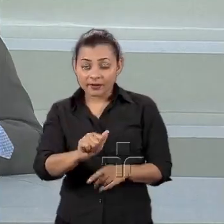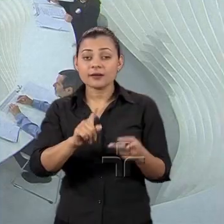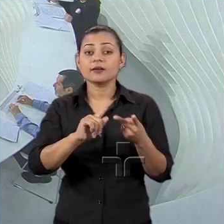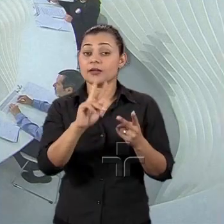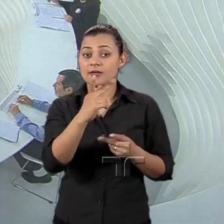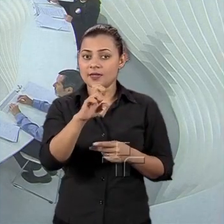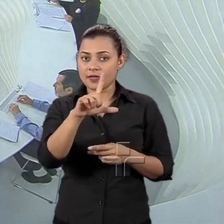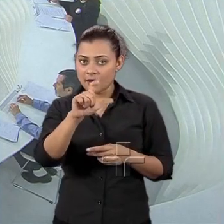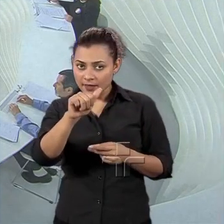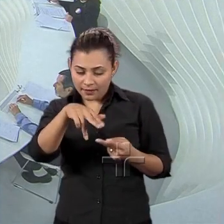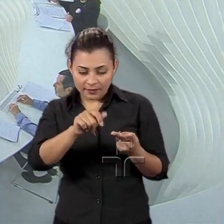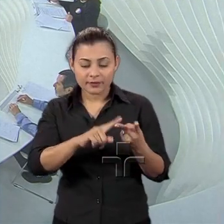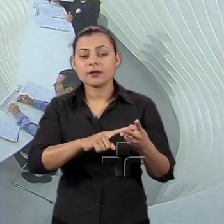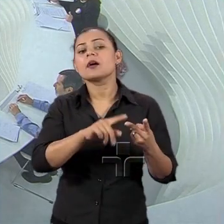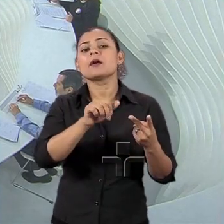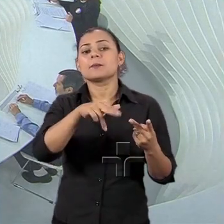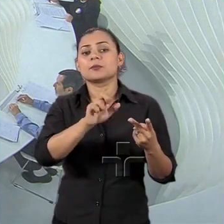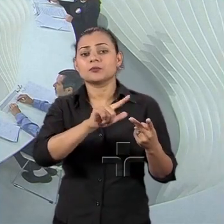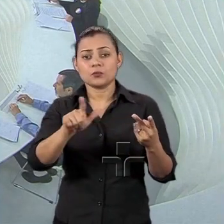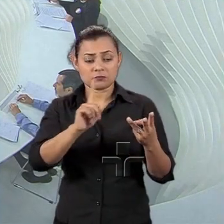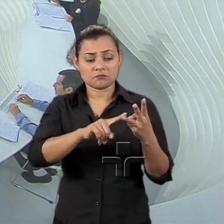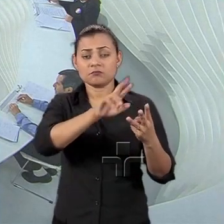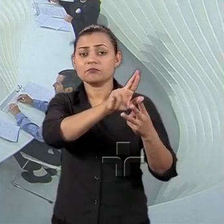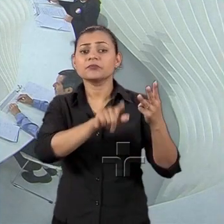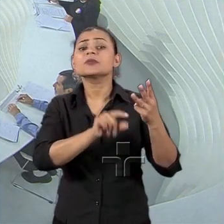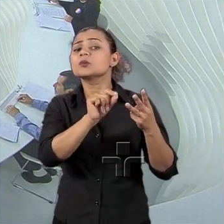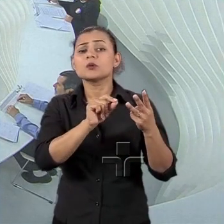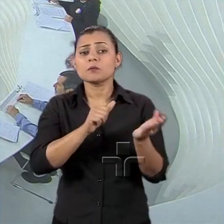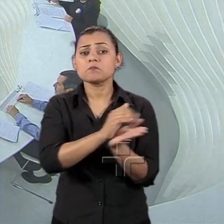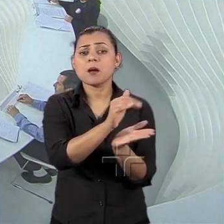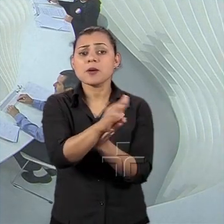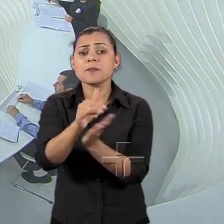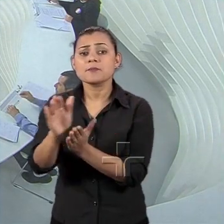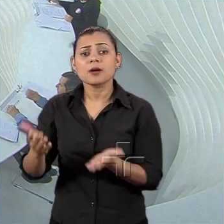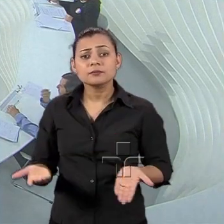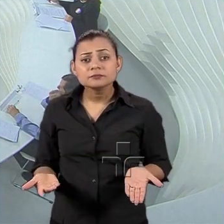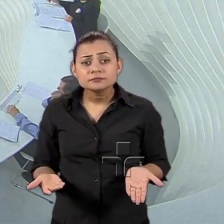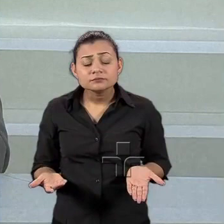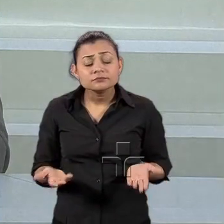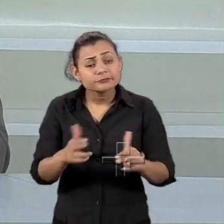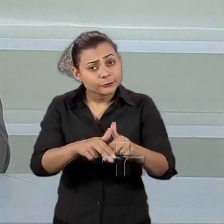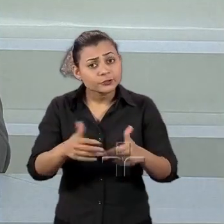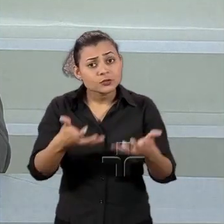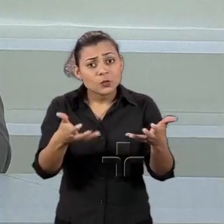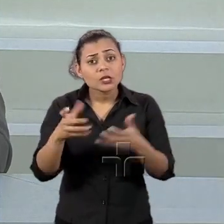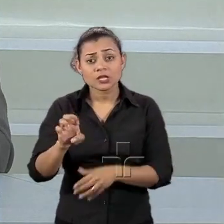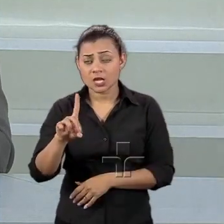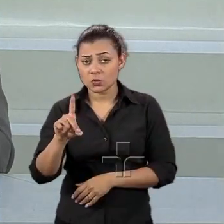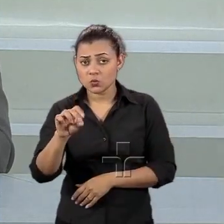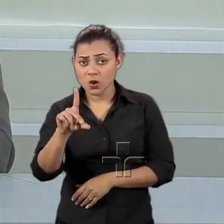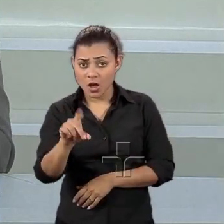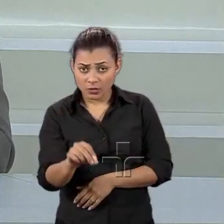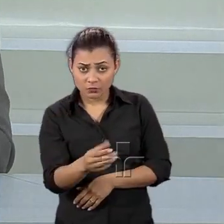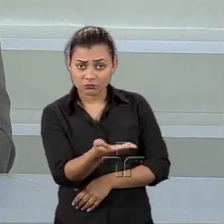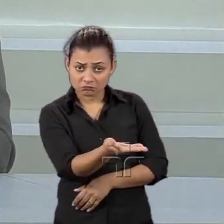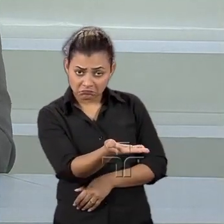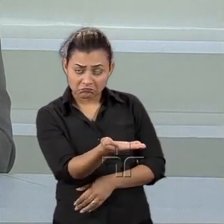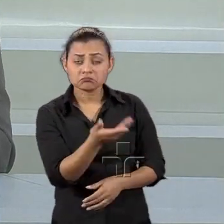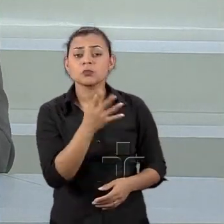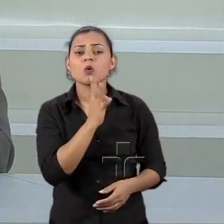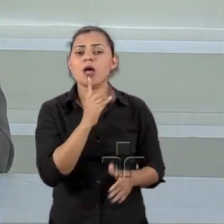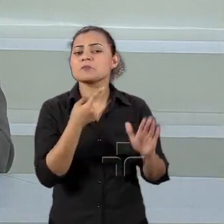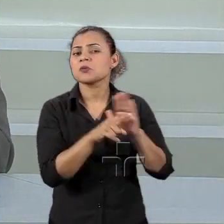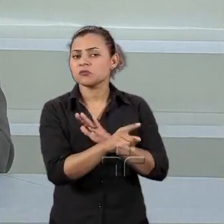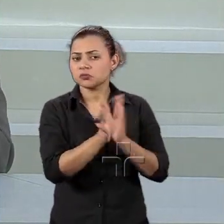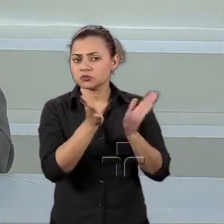foram contrários à reforma da Previdência que ele fez quando assumiu. Então, eu queria que o Eduardo Jorge, com esse conhecimento, e talvez se o PT